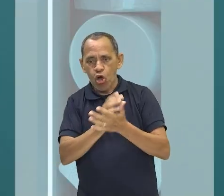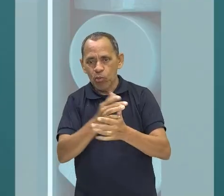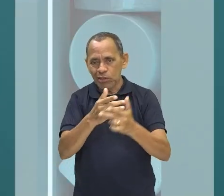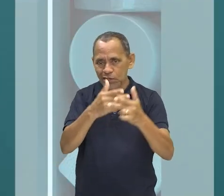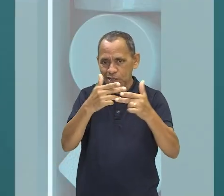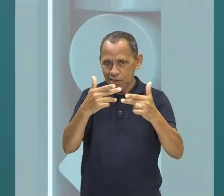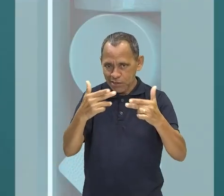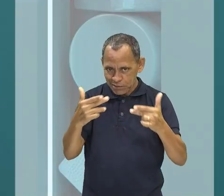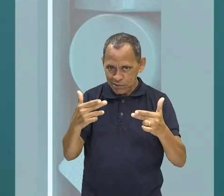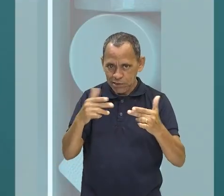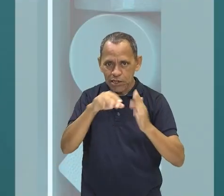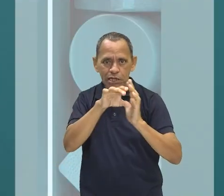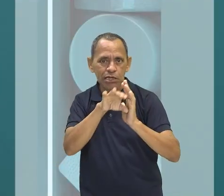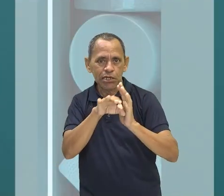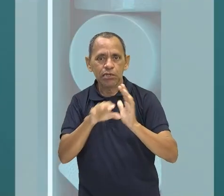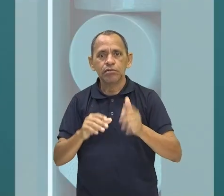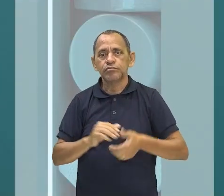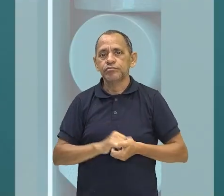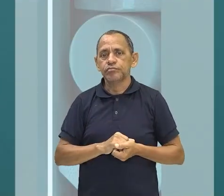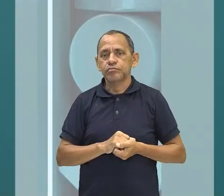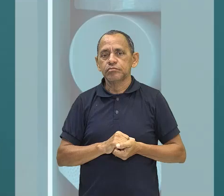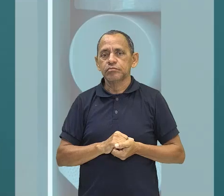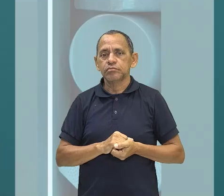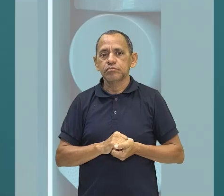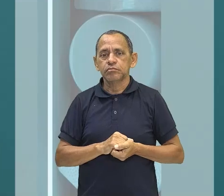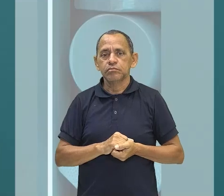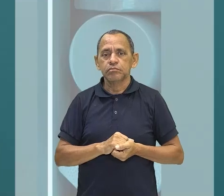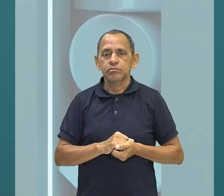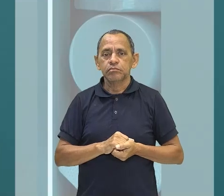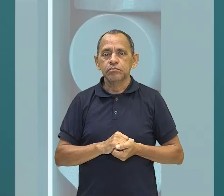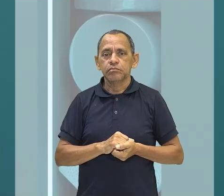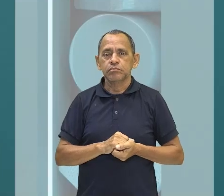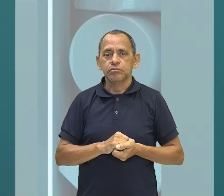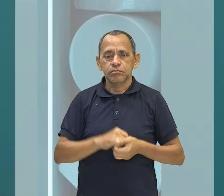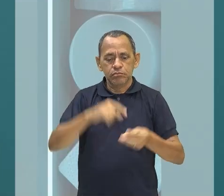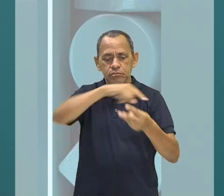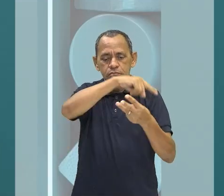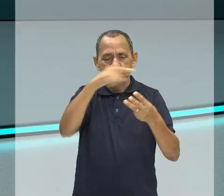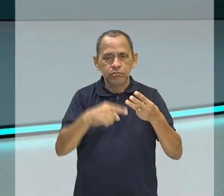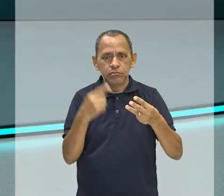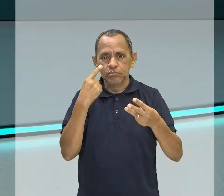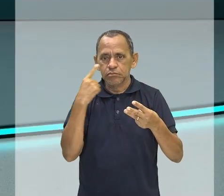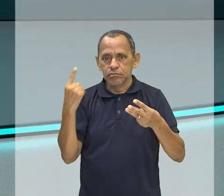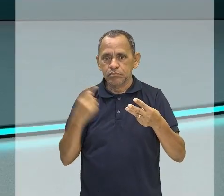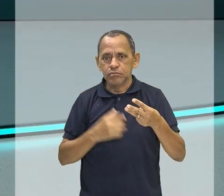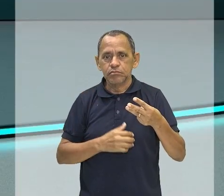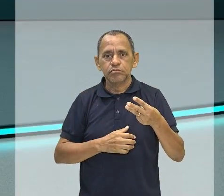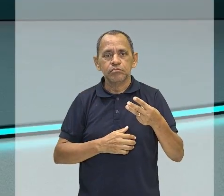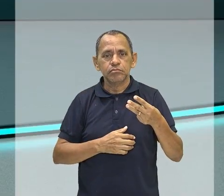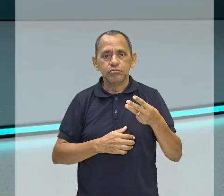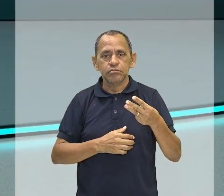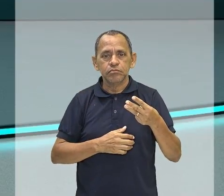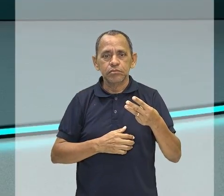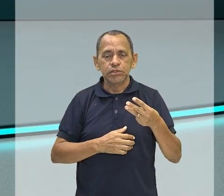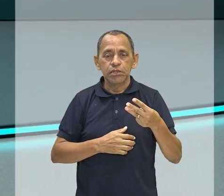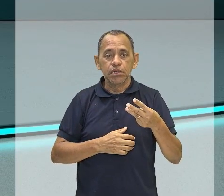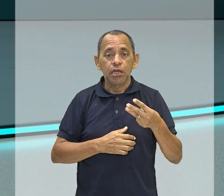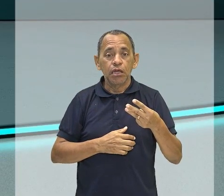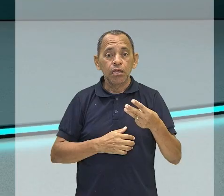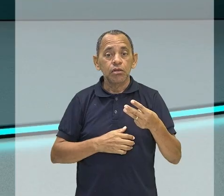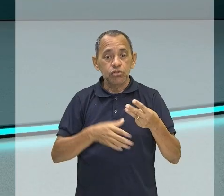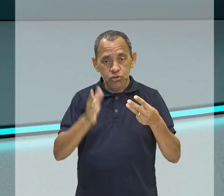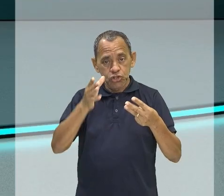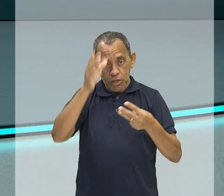E eu quero falar para vocês a respeito dos 3 pilares. Vamos lá? Agora que nós já aprendemos